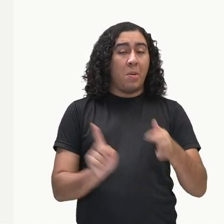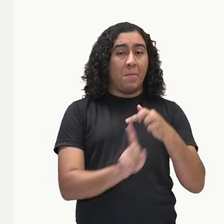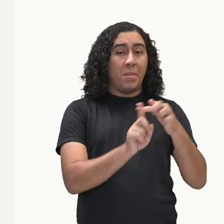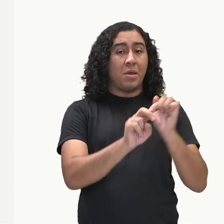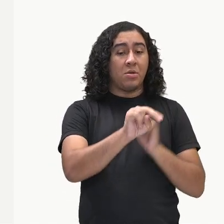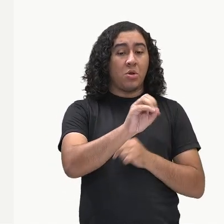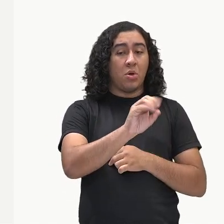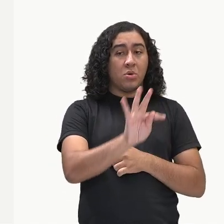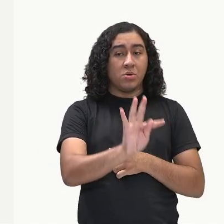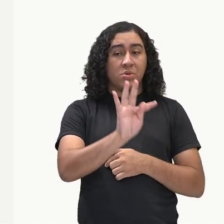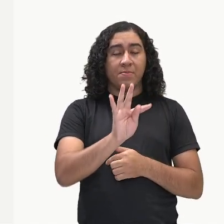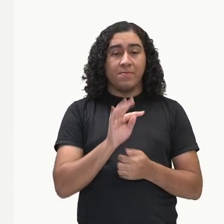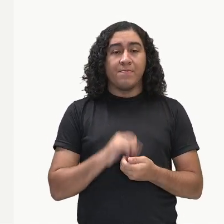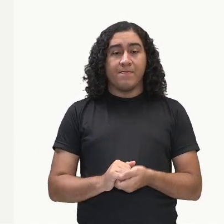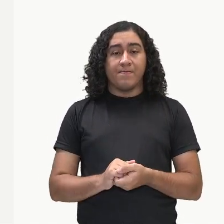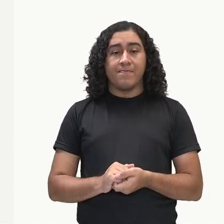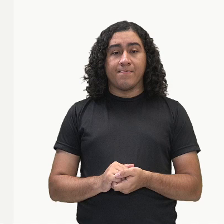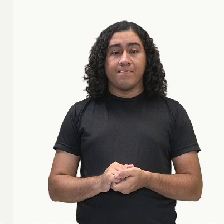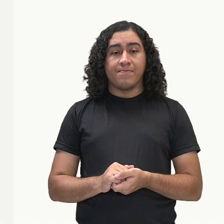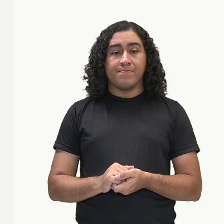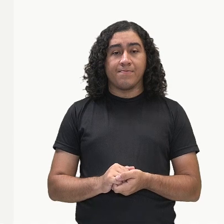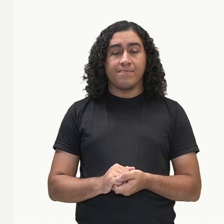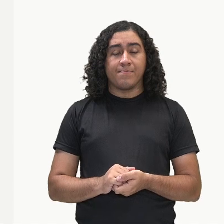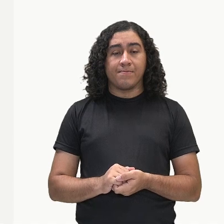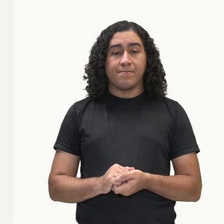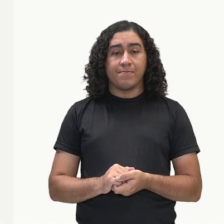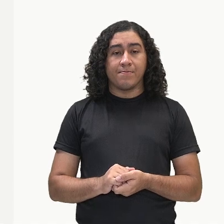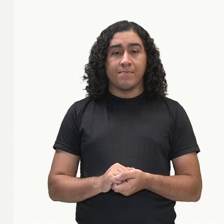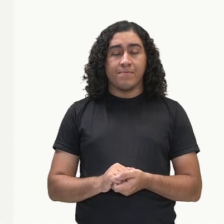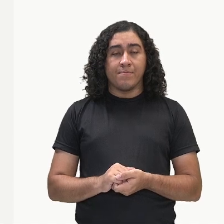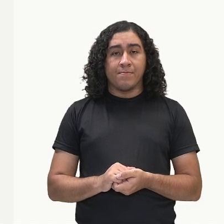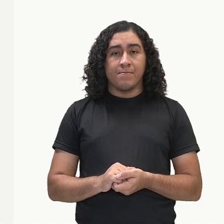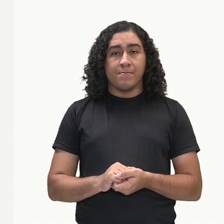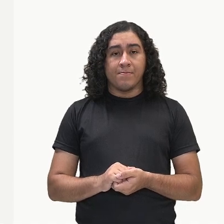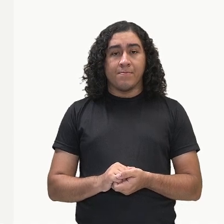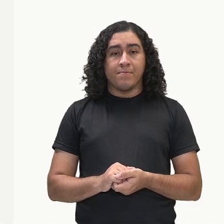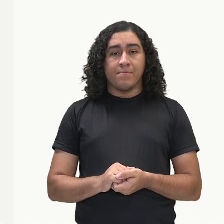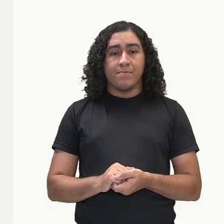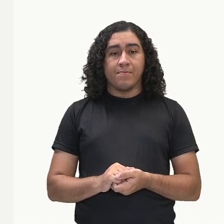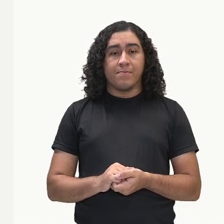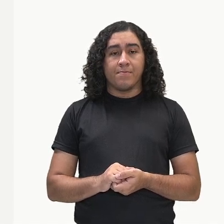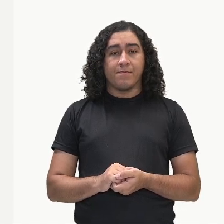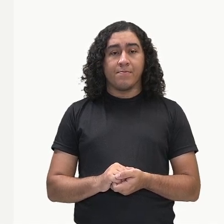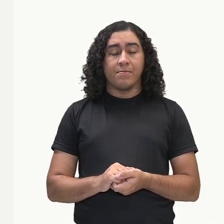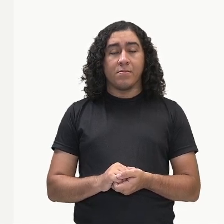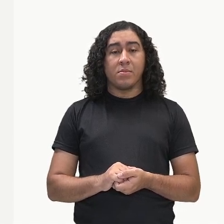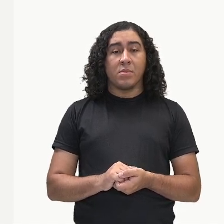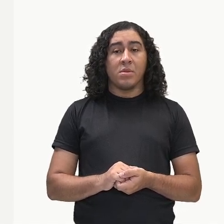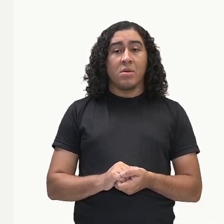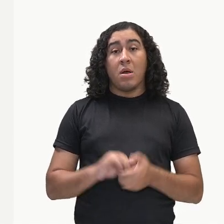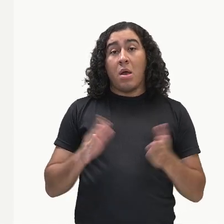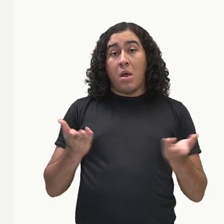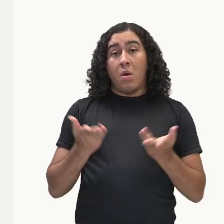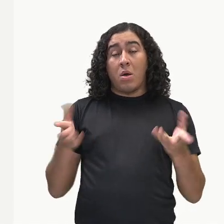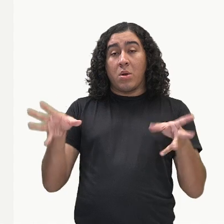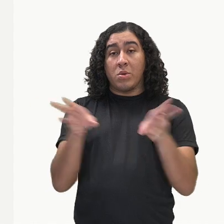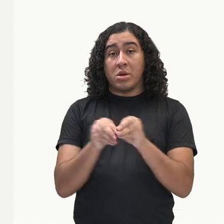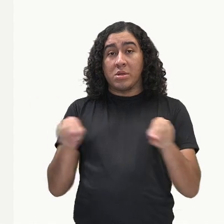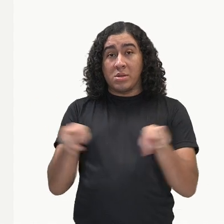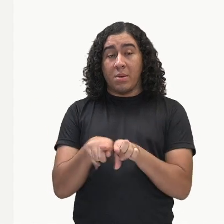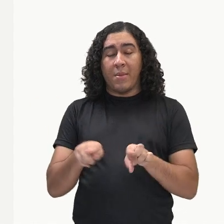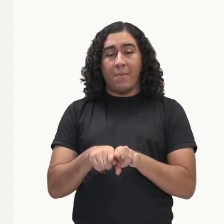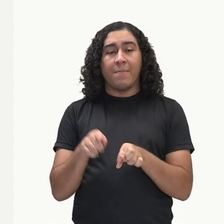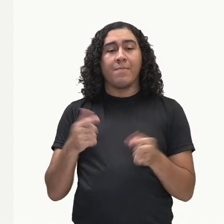not logo após o verbo to be. They are not longshoremen. Vamos fazer as formas contraídas também